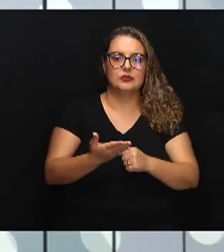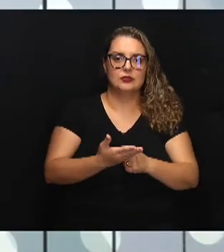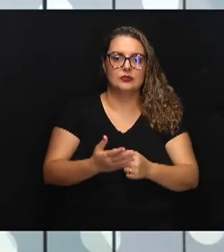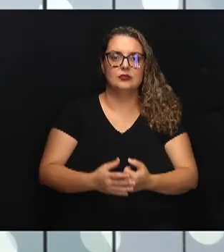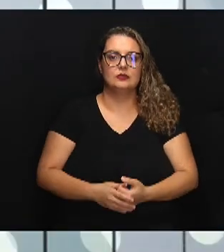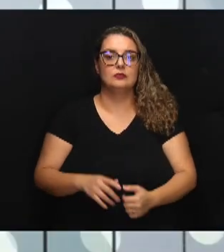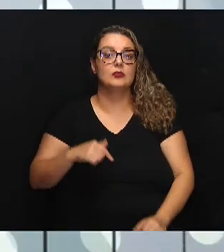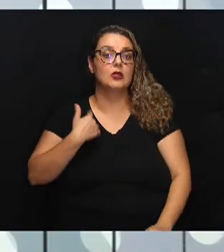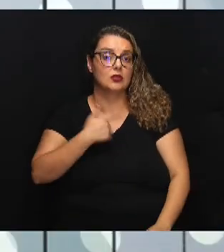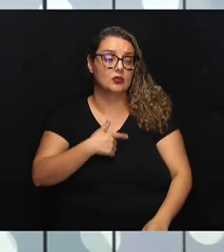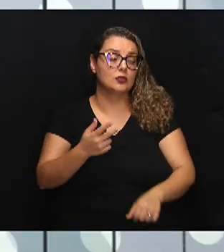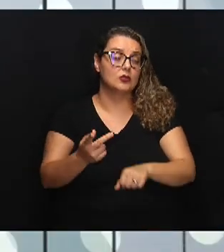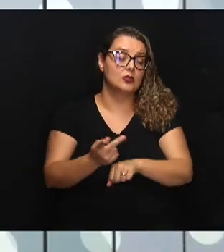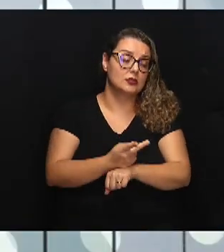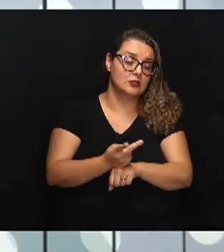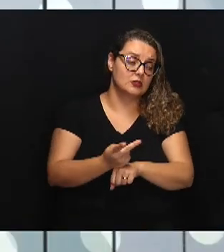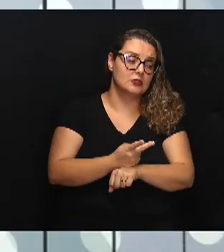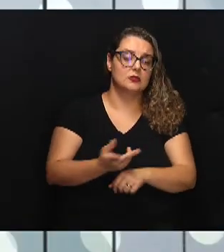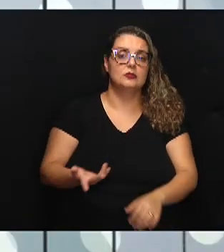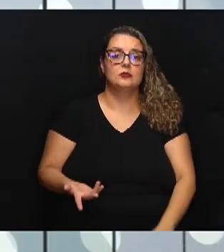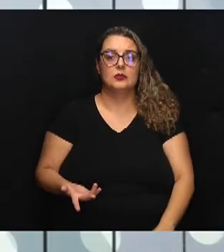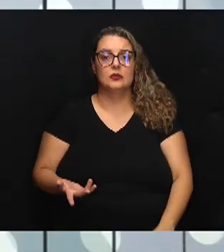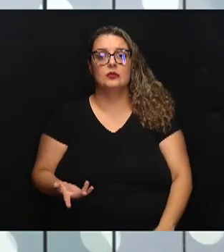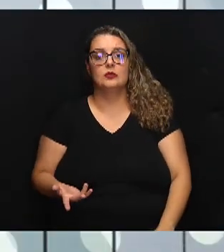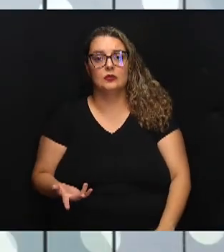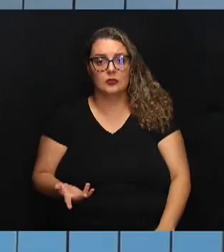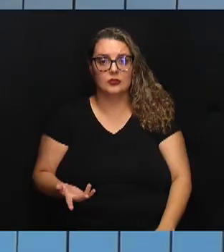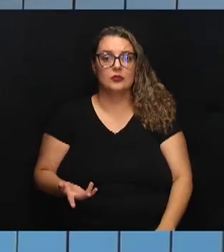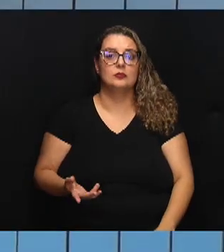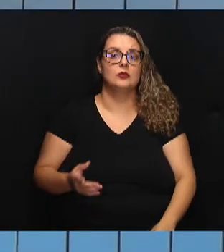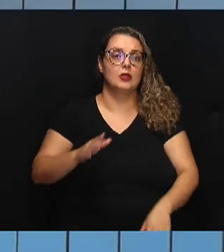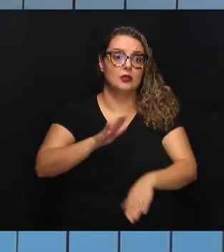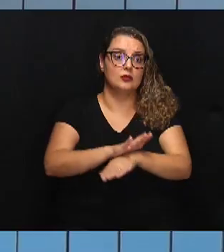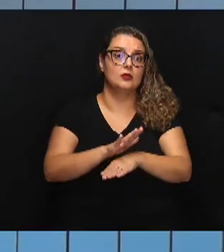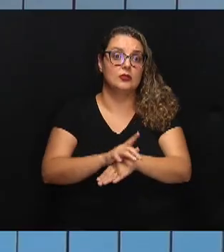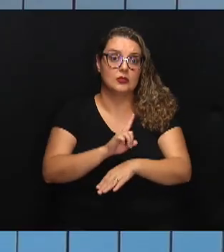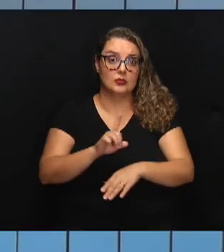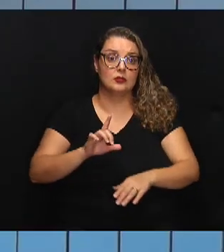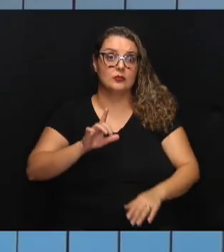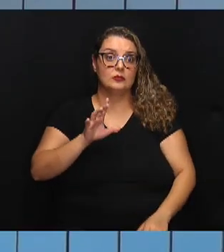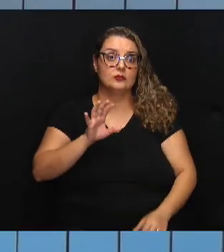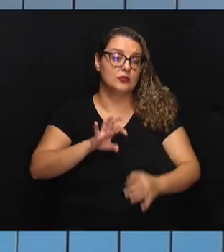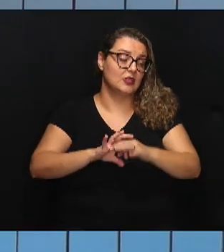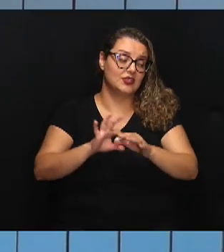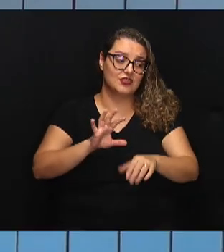que procure realmente ajuda, não deixe, né, o quadro se agravar.